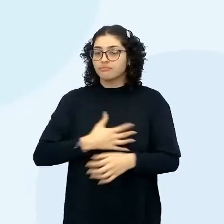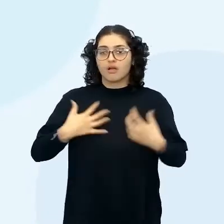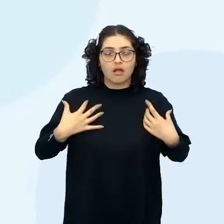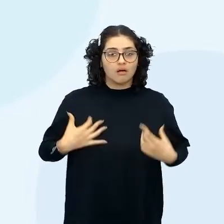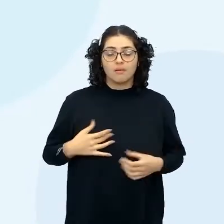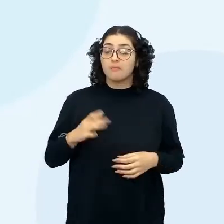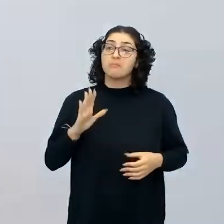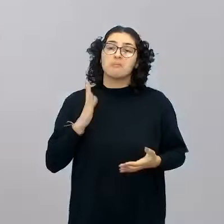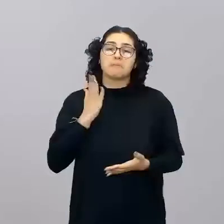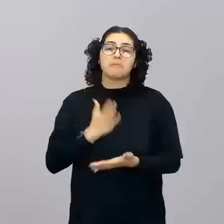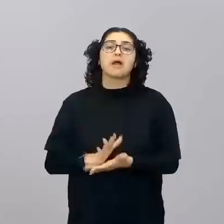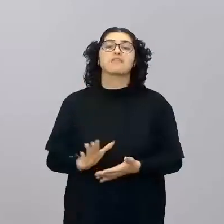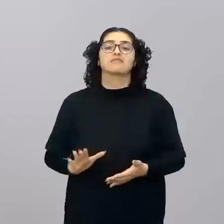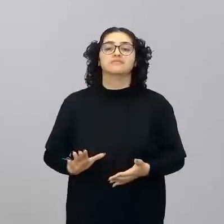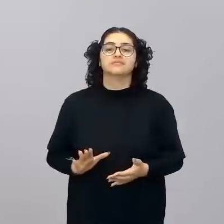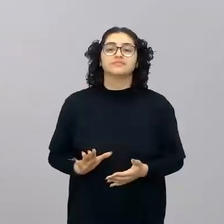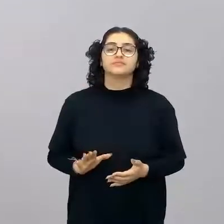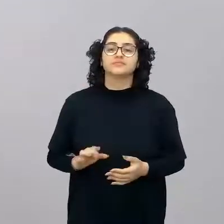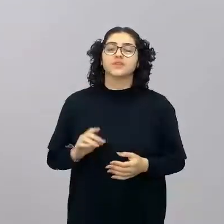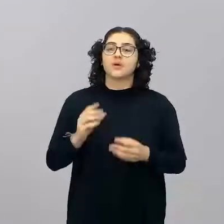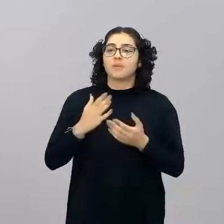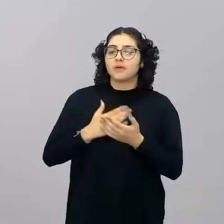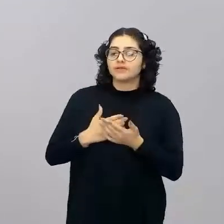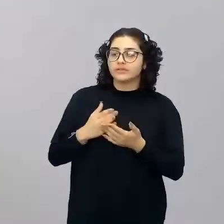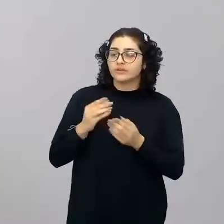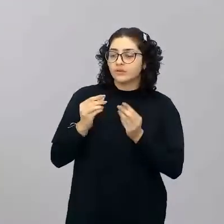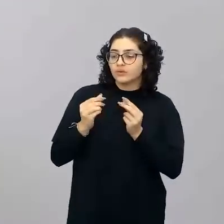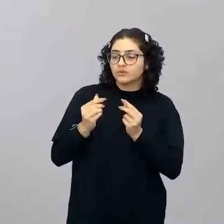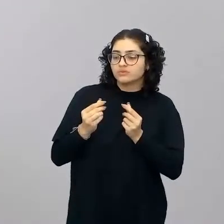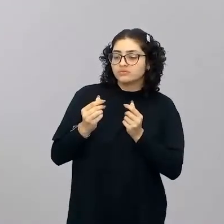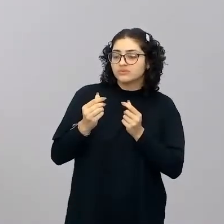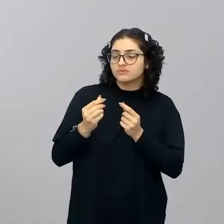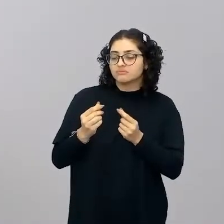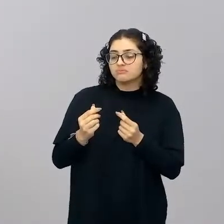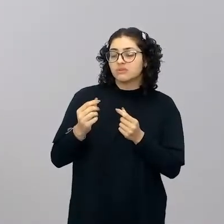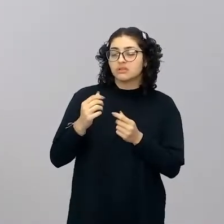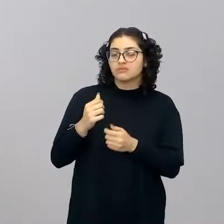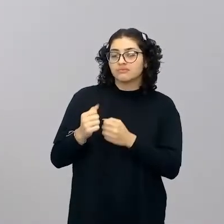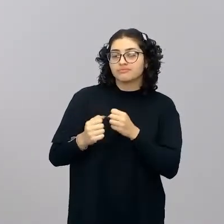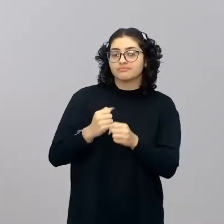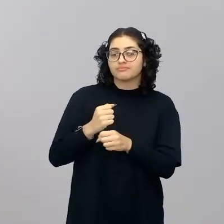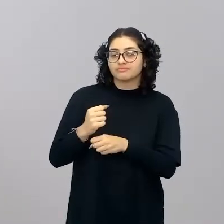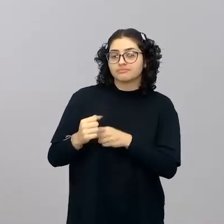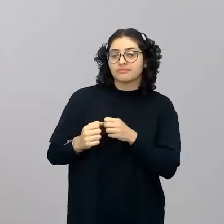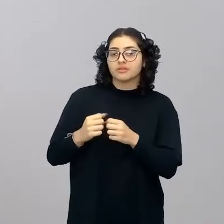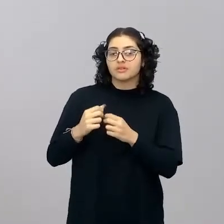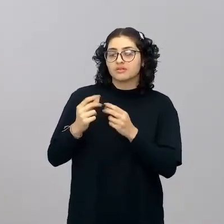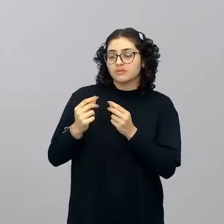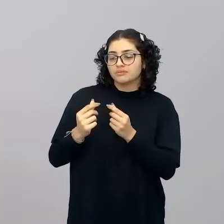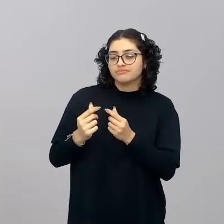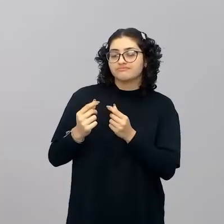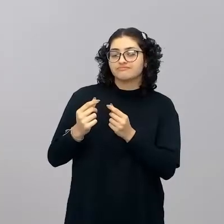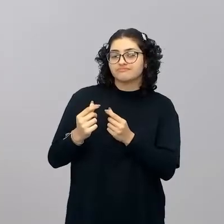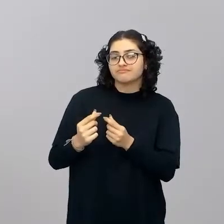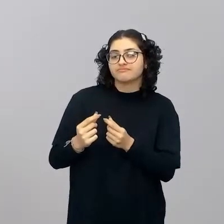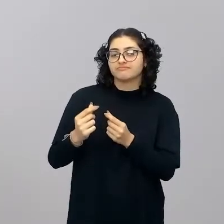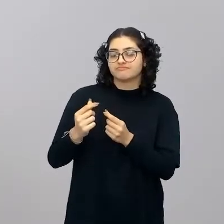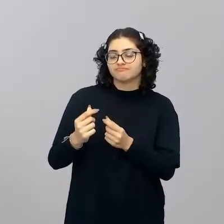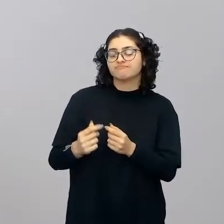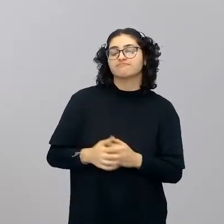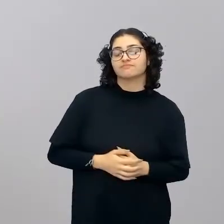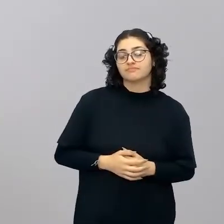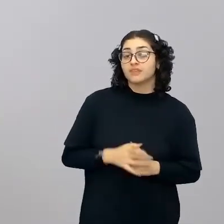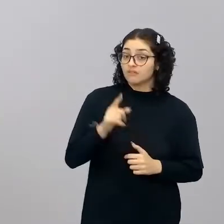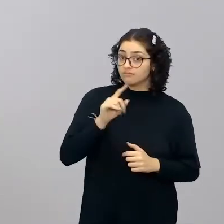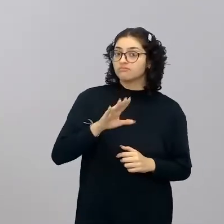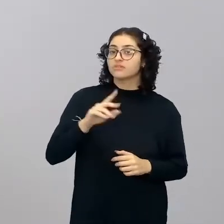vai ficando mais fina com o passar do tempo, então ela vai se degenerando, A gente vai